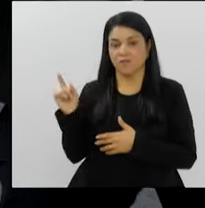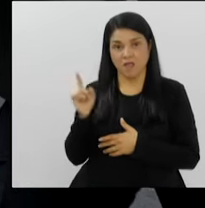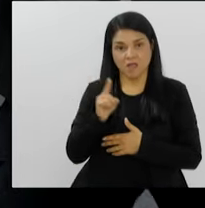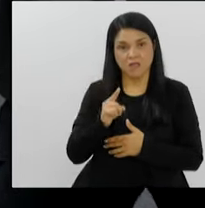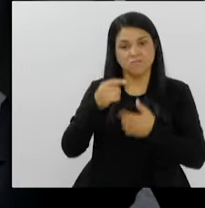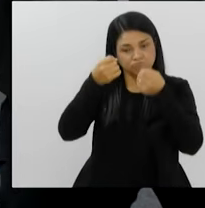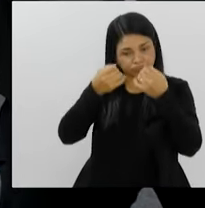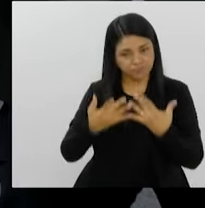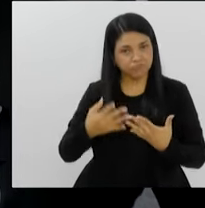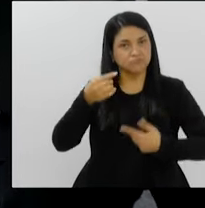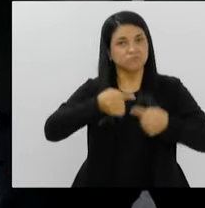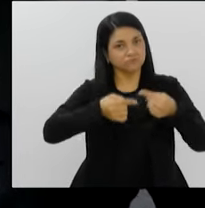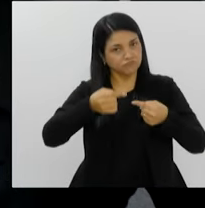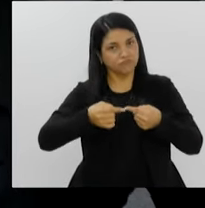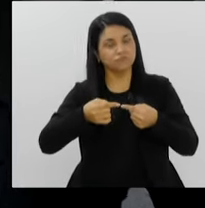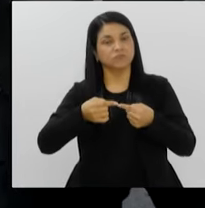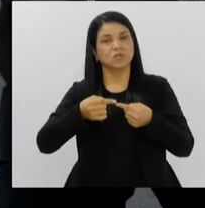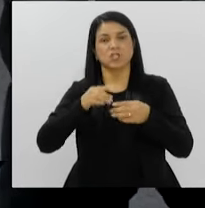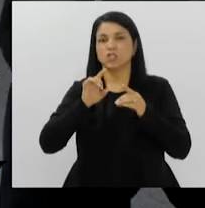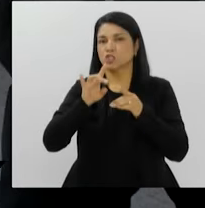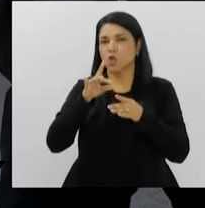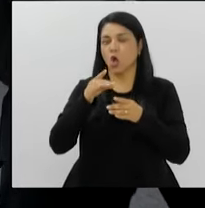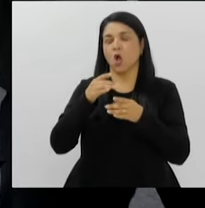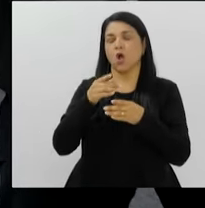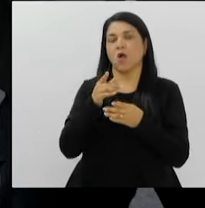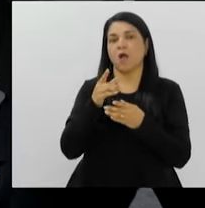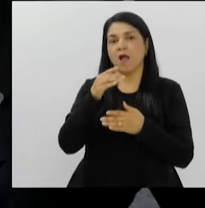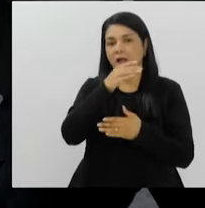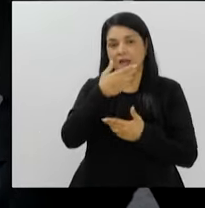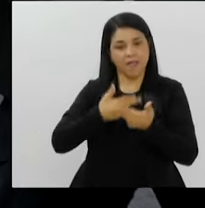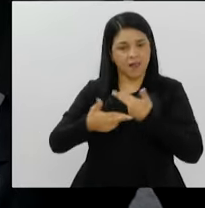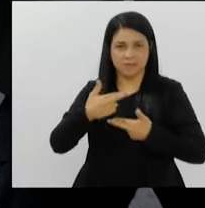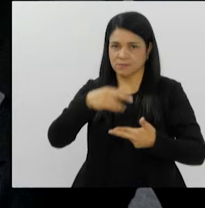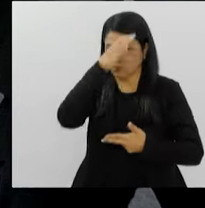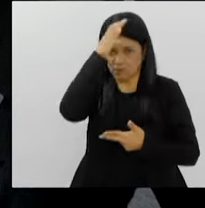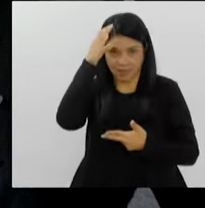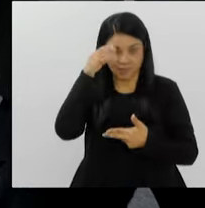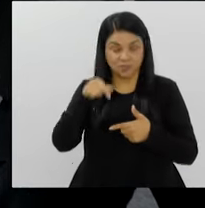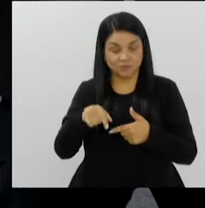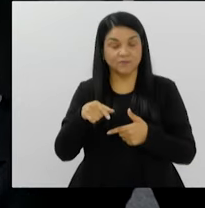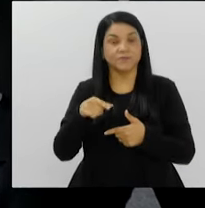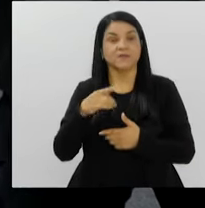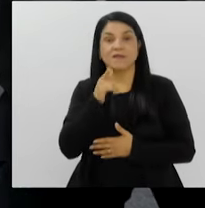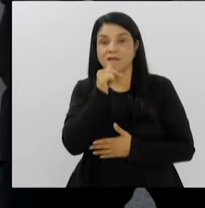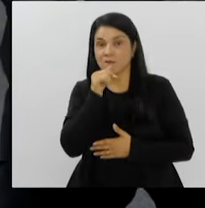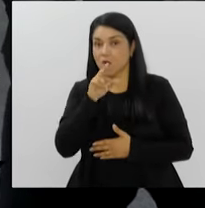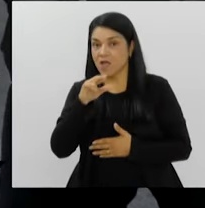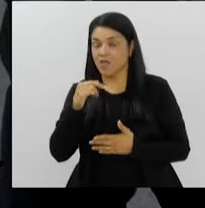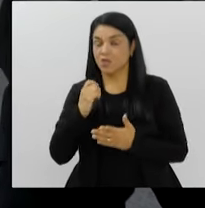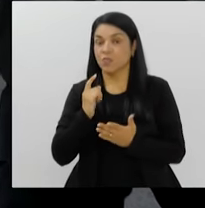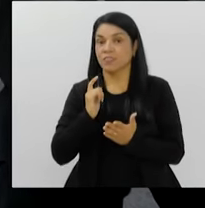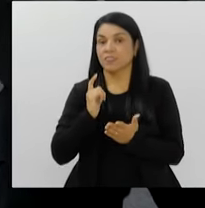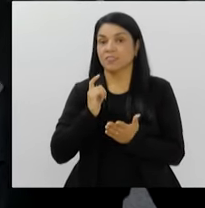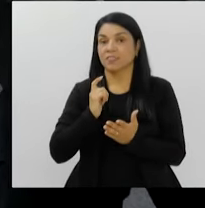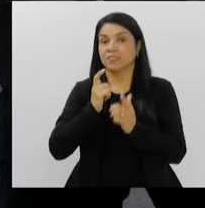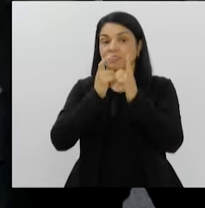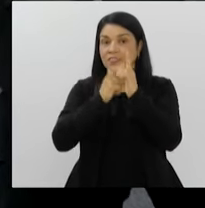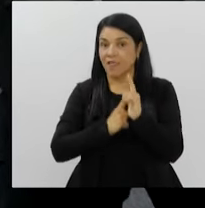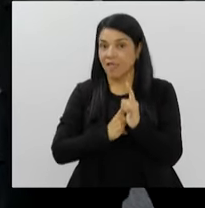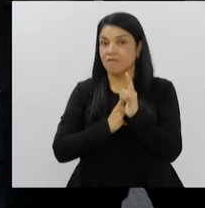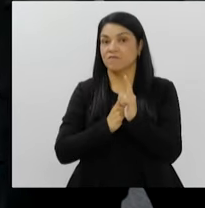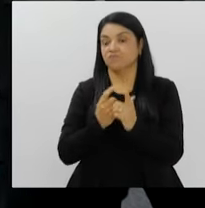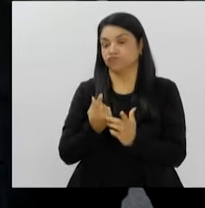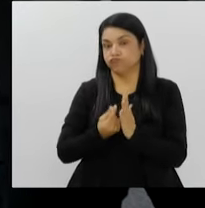ao fornecimento, à relação com o cliente, não. A Águas do Rio deve uma fortuna de centenas de milhões de reais